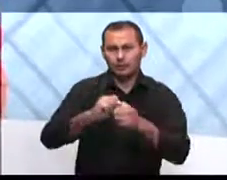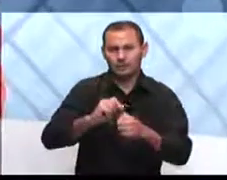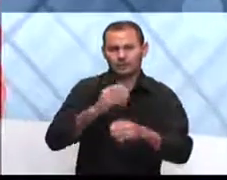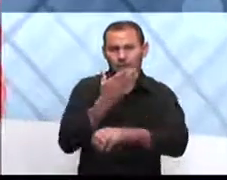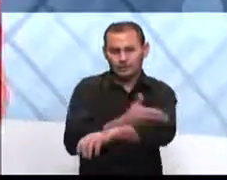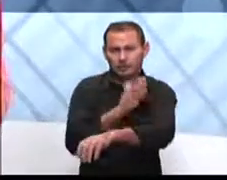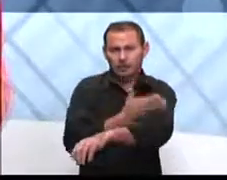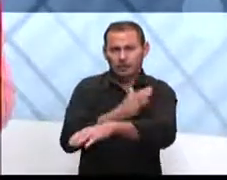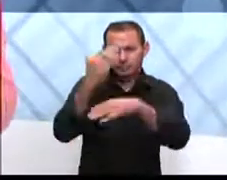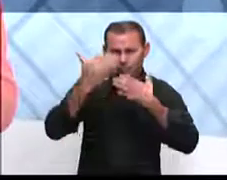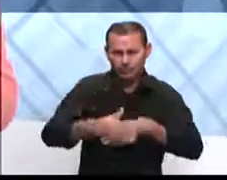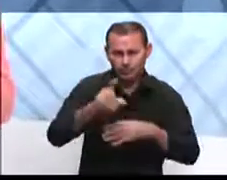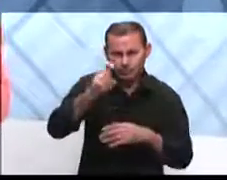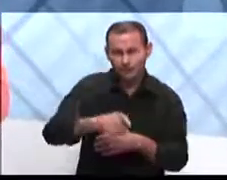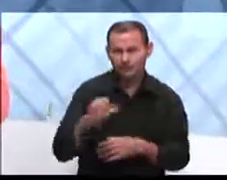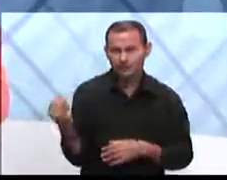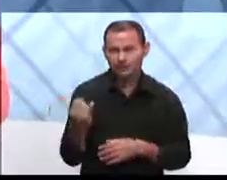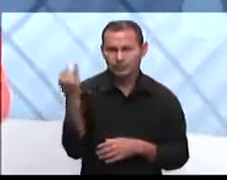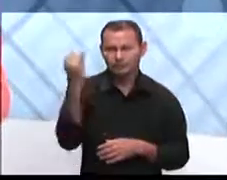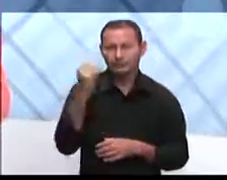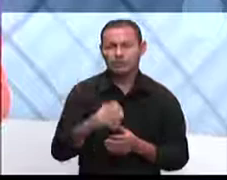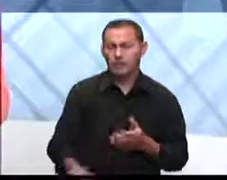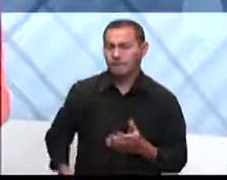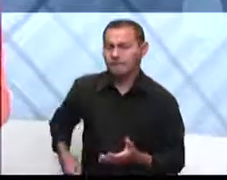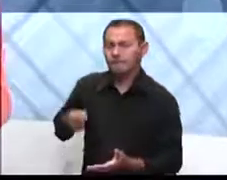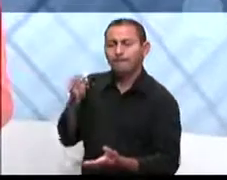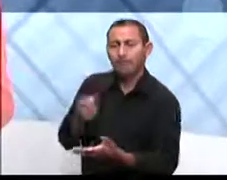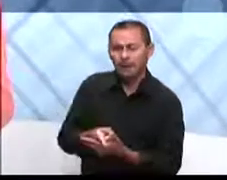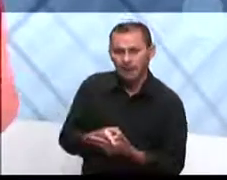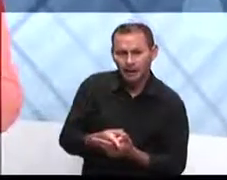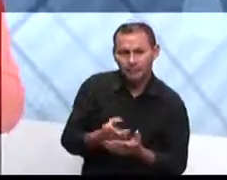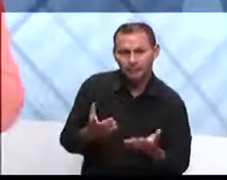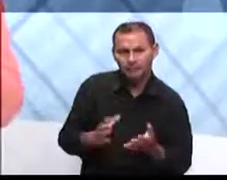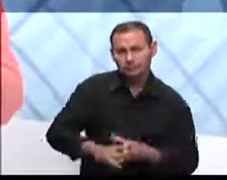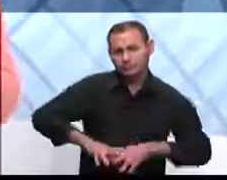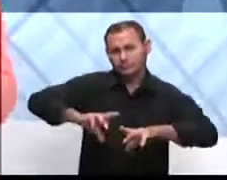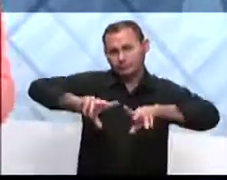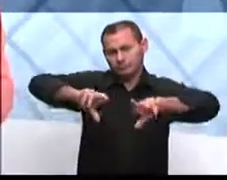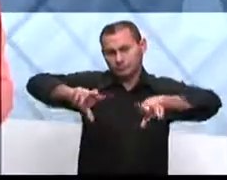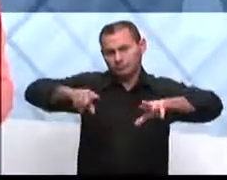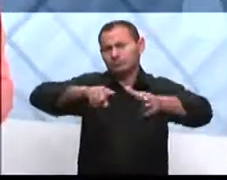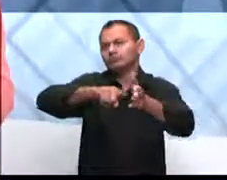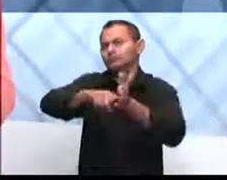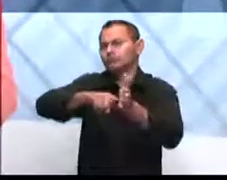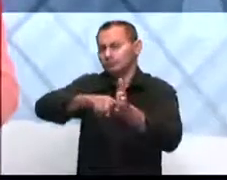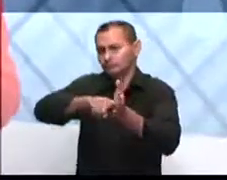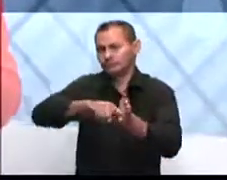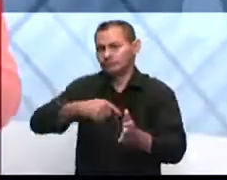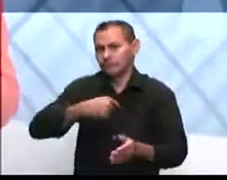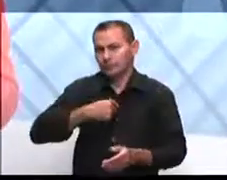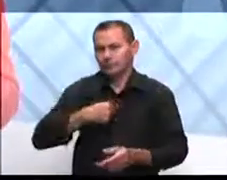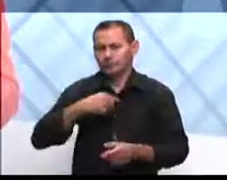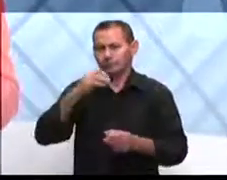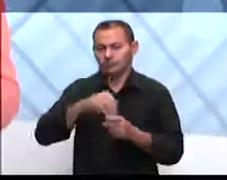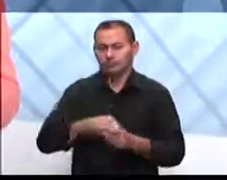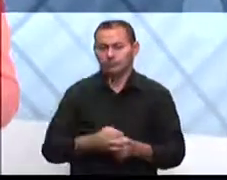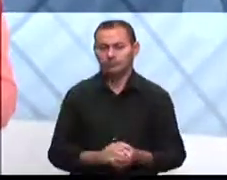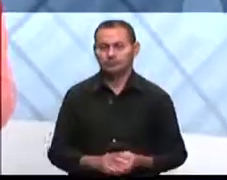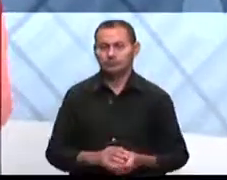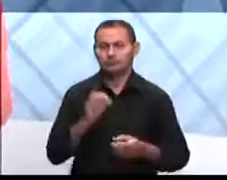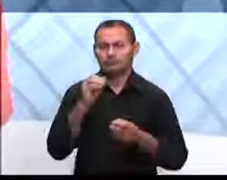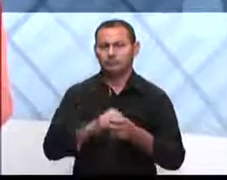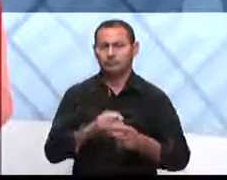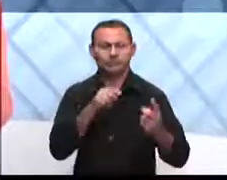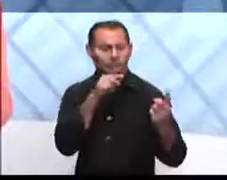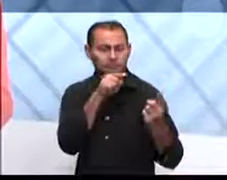aplicar a prova? Será que vale a pena pagar por isso? Então, são vários questionamentos que eu coloco dentro